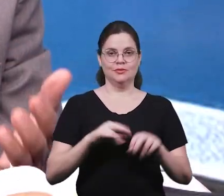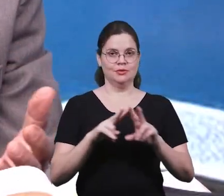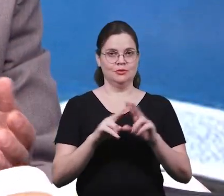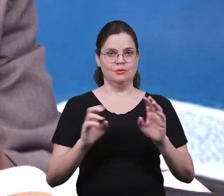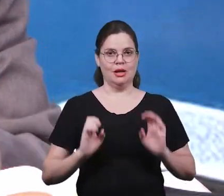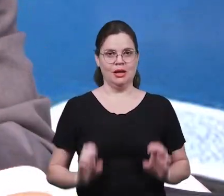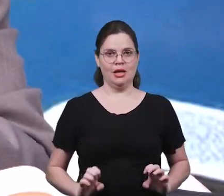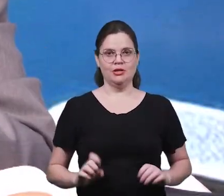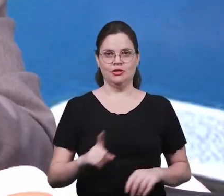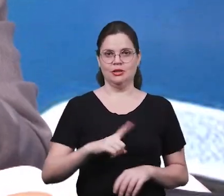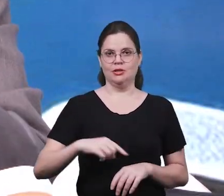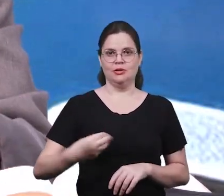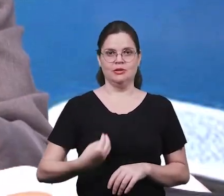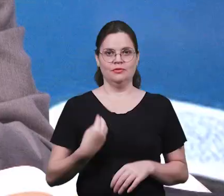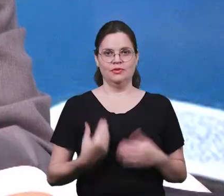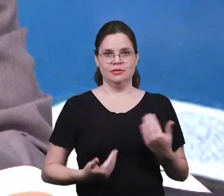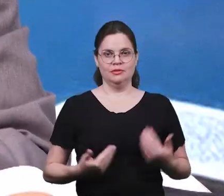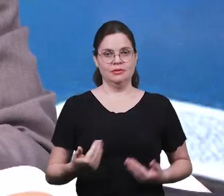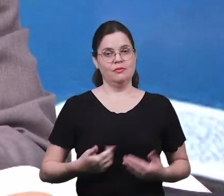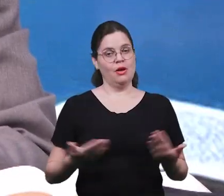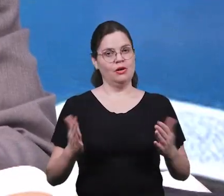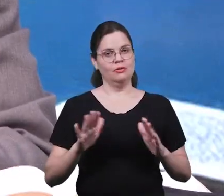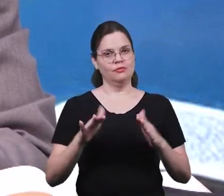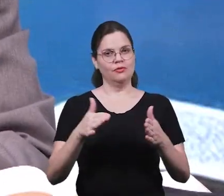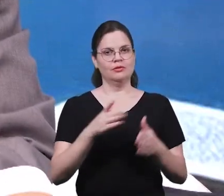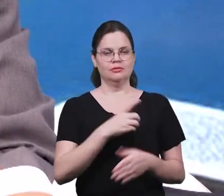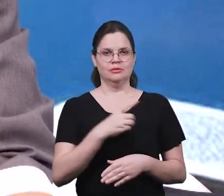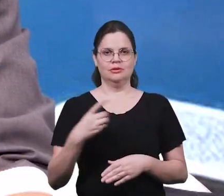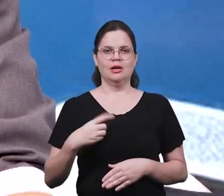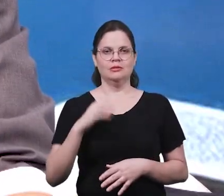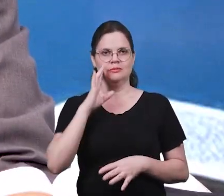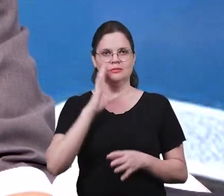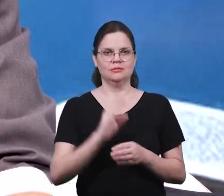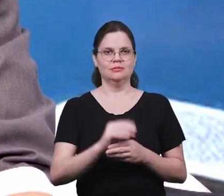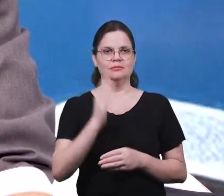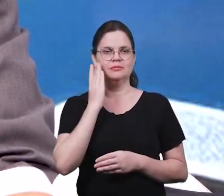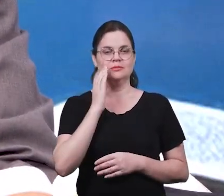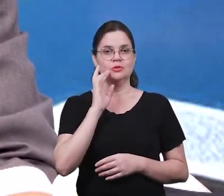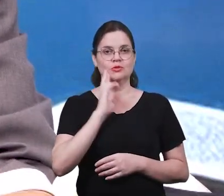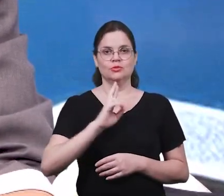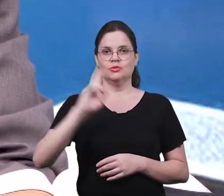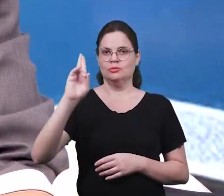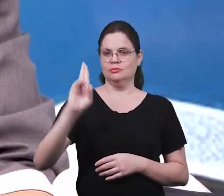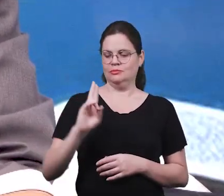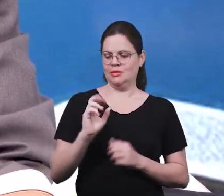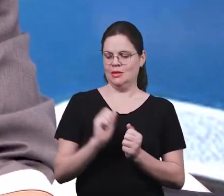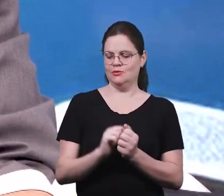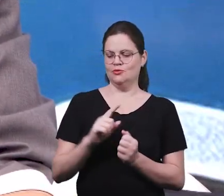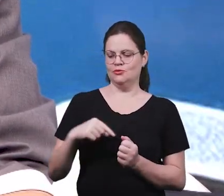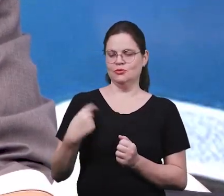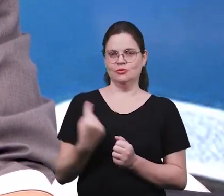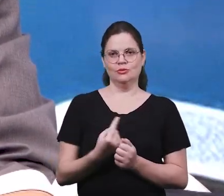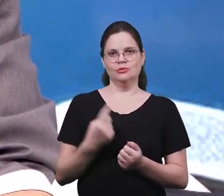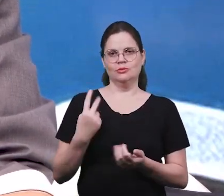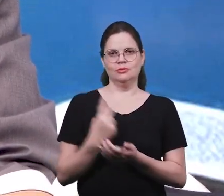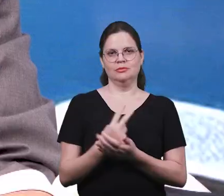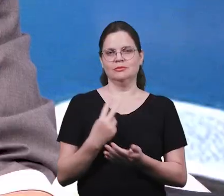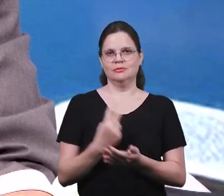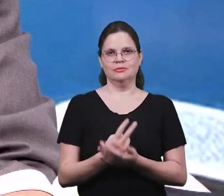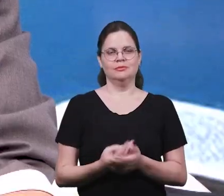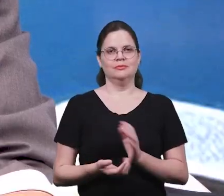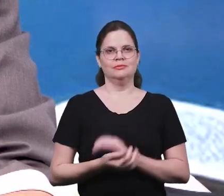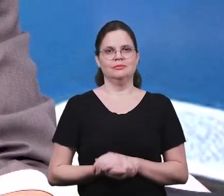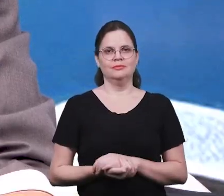agora especificamente na vida do diácono, mas sabemos que o Senhor está conosco nisto, Ele está presente conosco nisto,